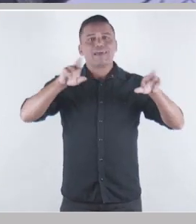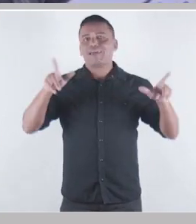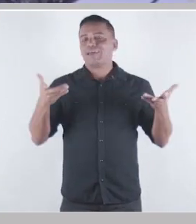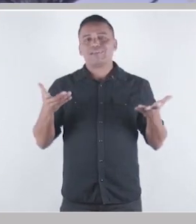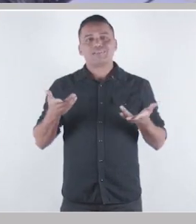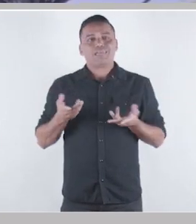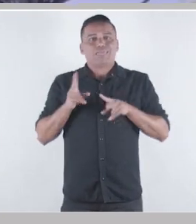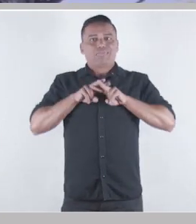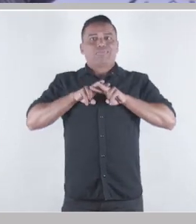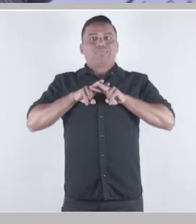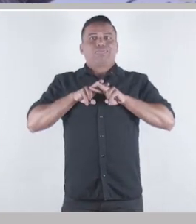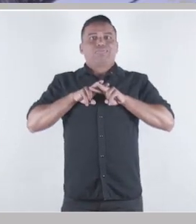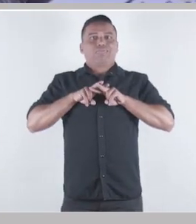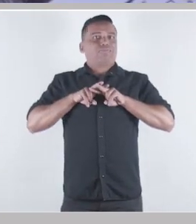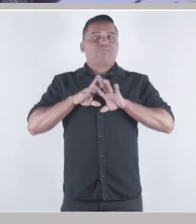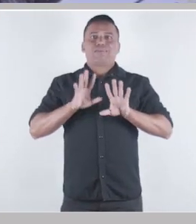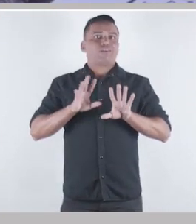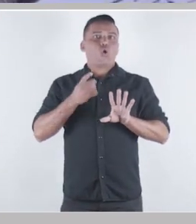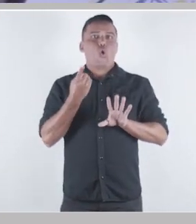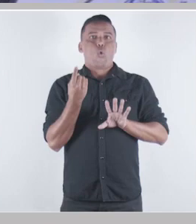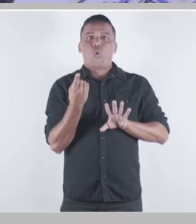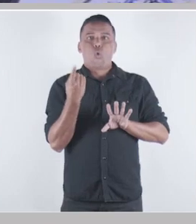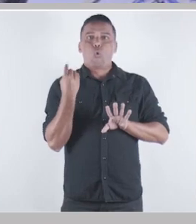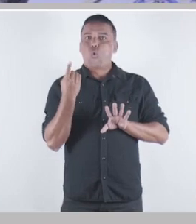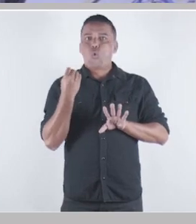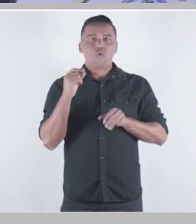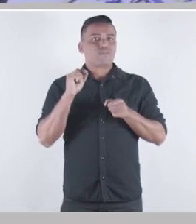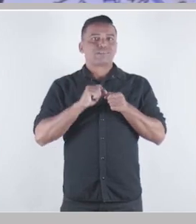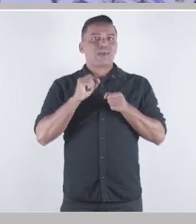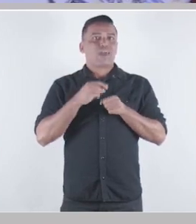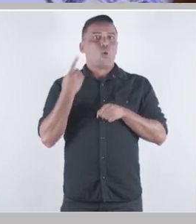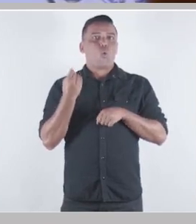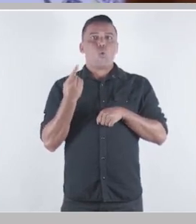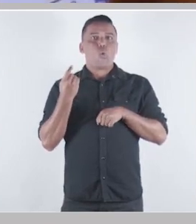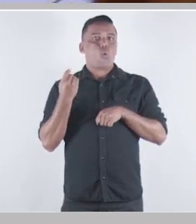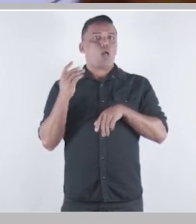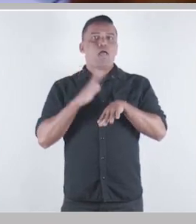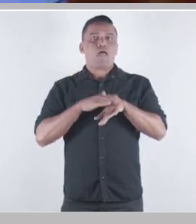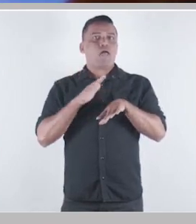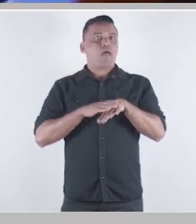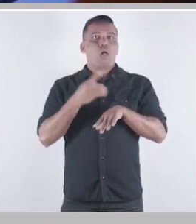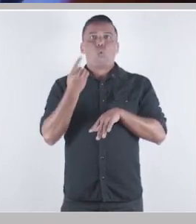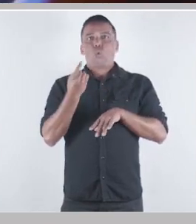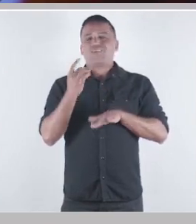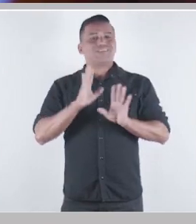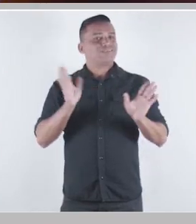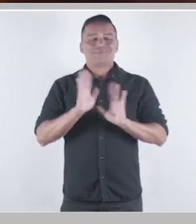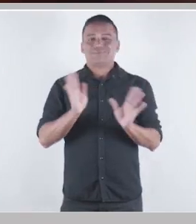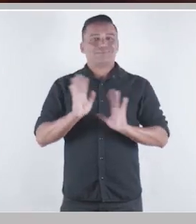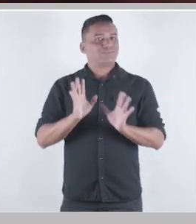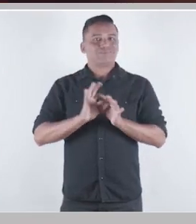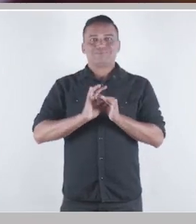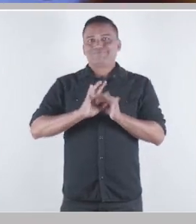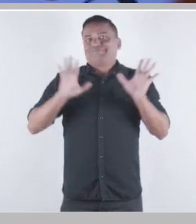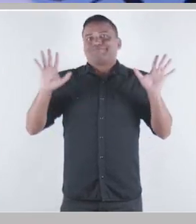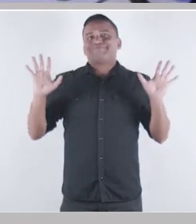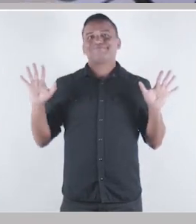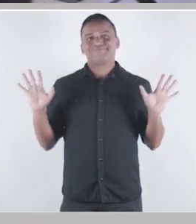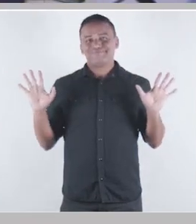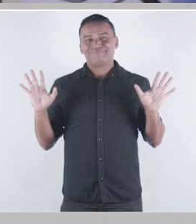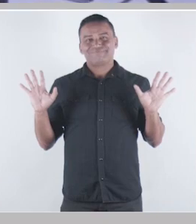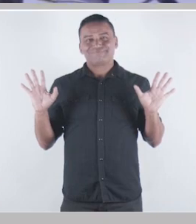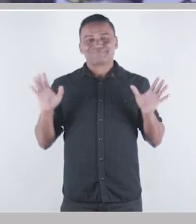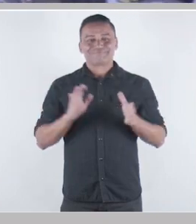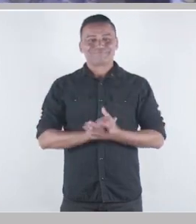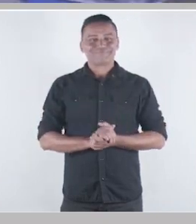ficar preso, né, a um modo só de fazer as coisas, assim. não é assim